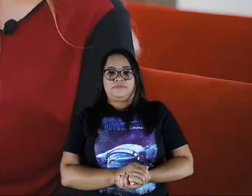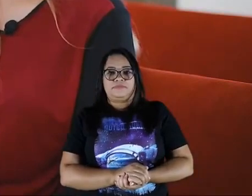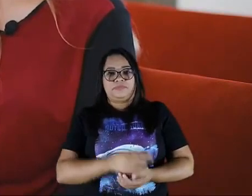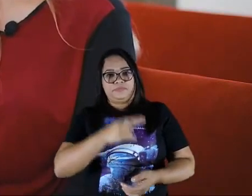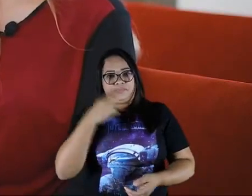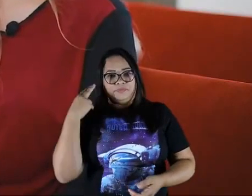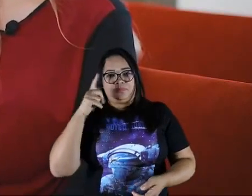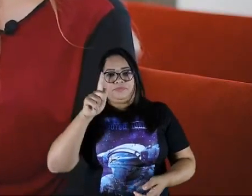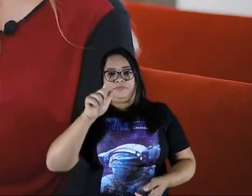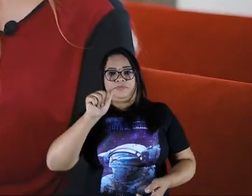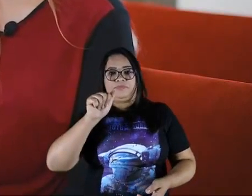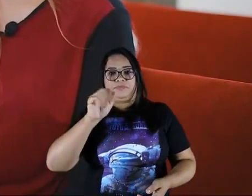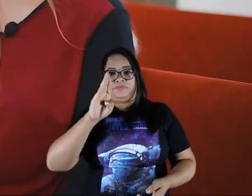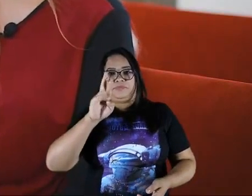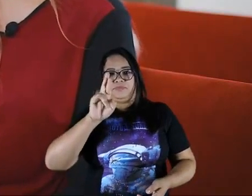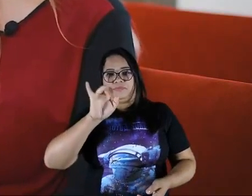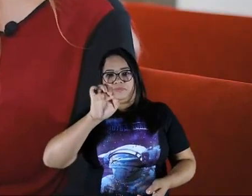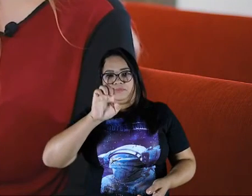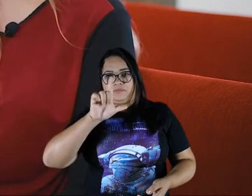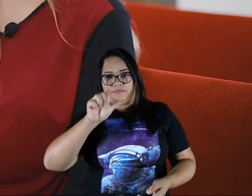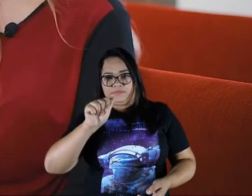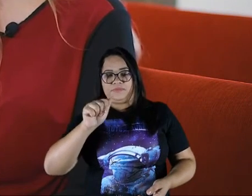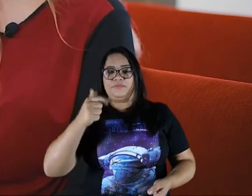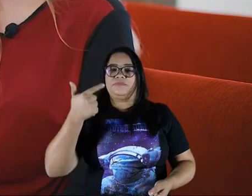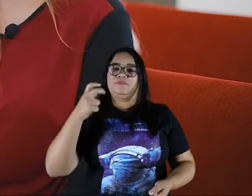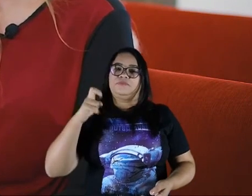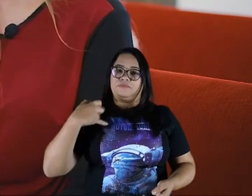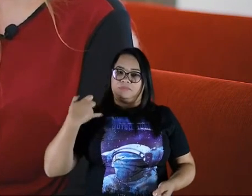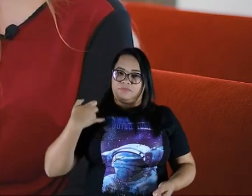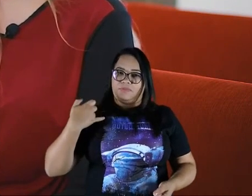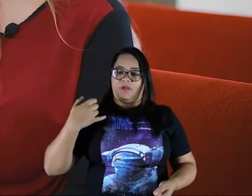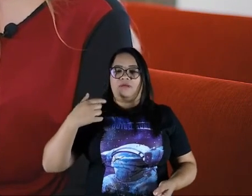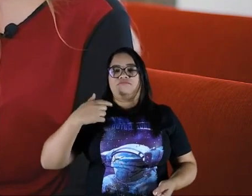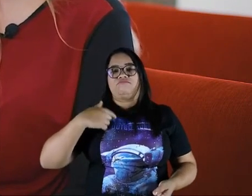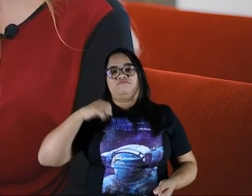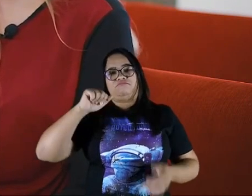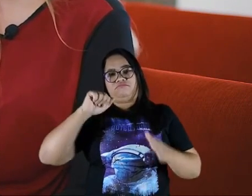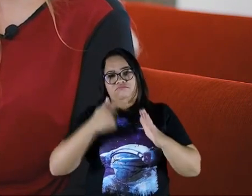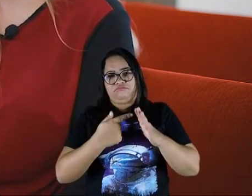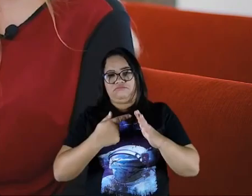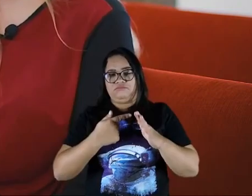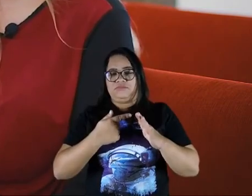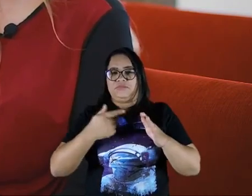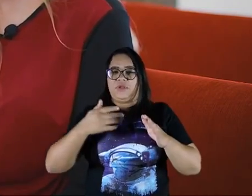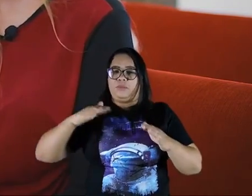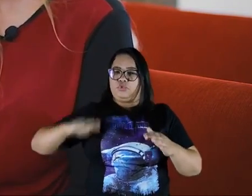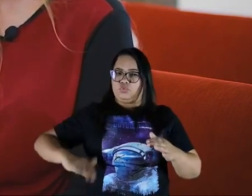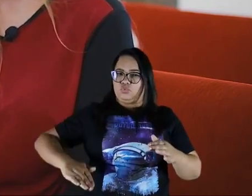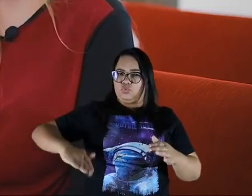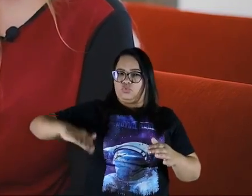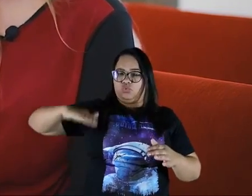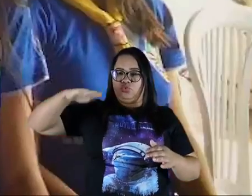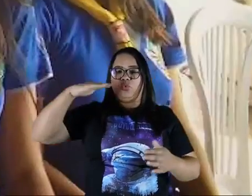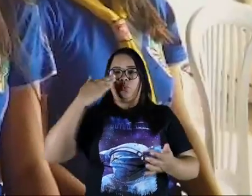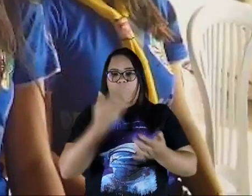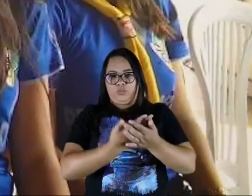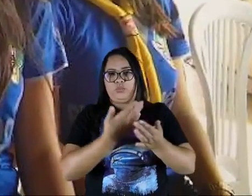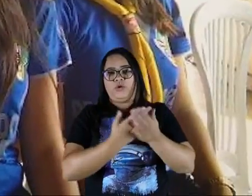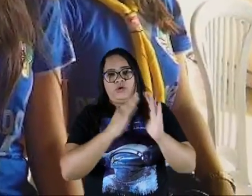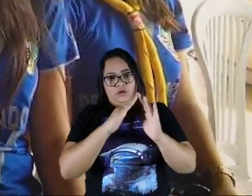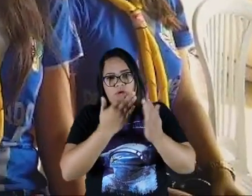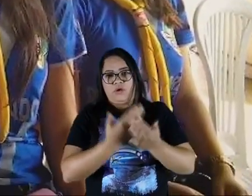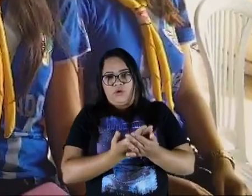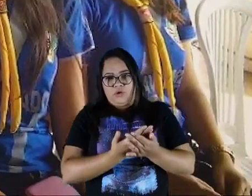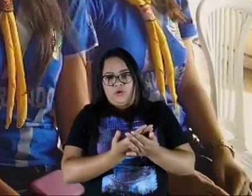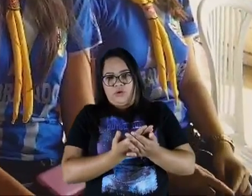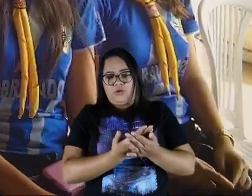Meu nome é Gabriela, tenho 25 anos, sou adventista desde pequenininha, praticamente nasci na igreja, estudei na escola adventista.